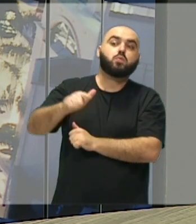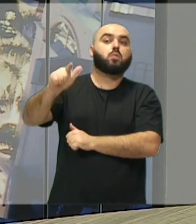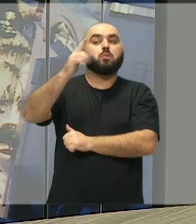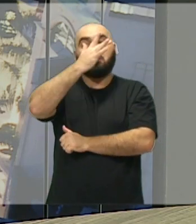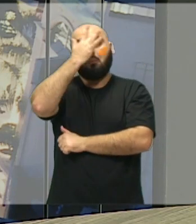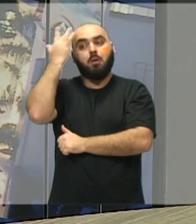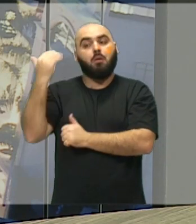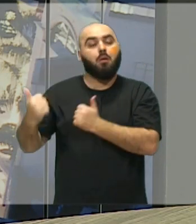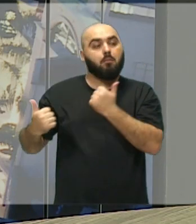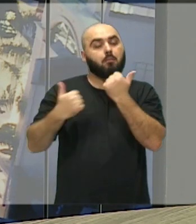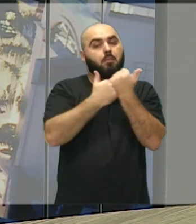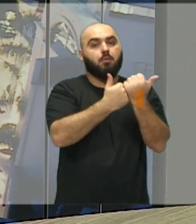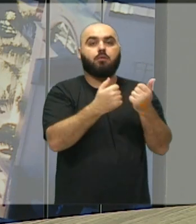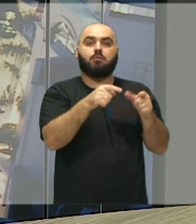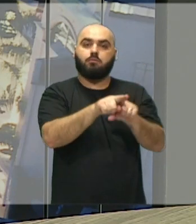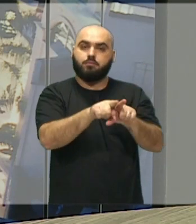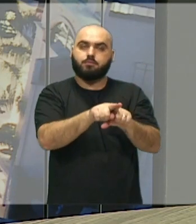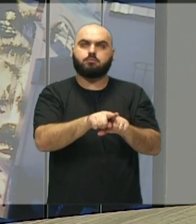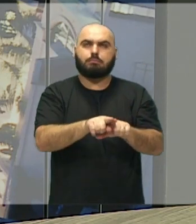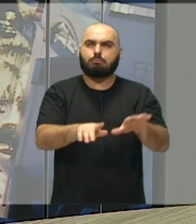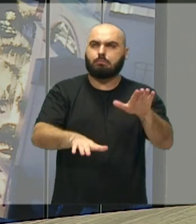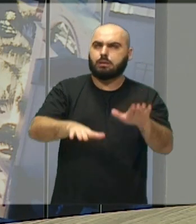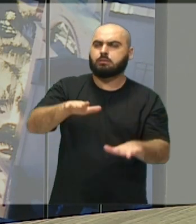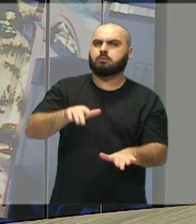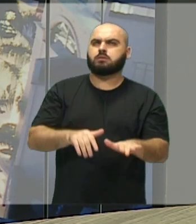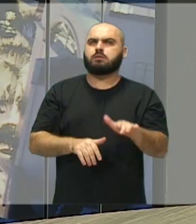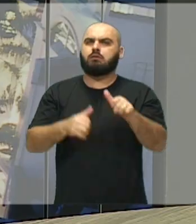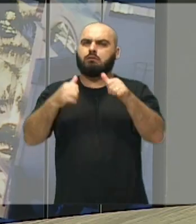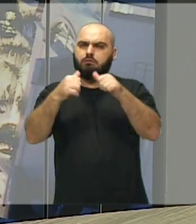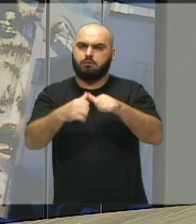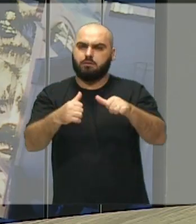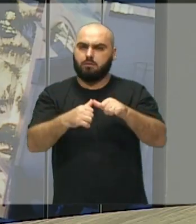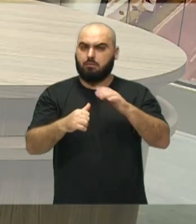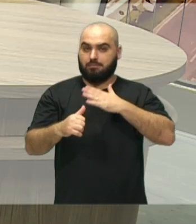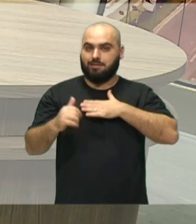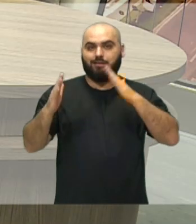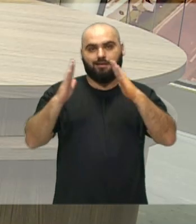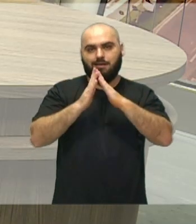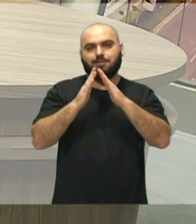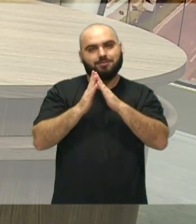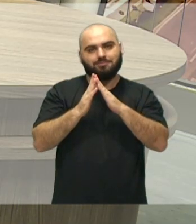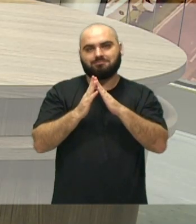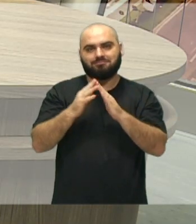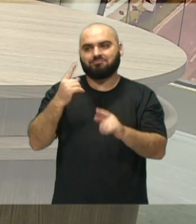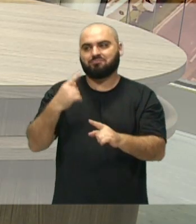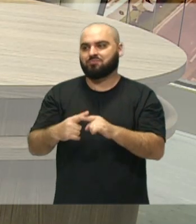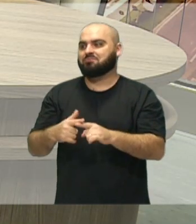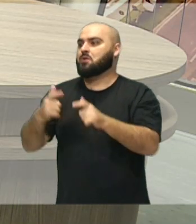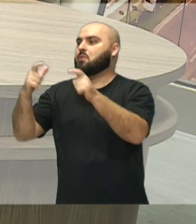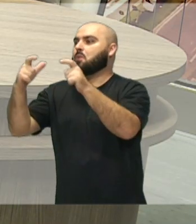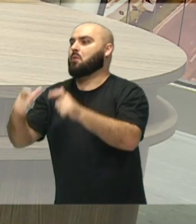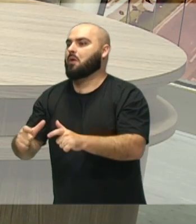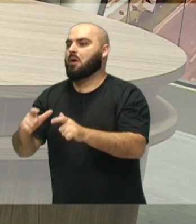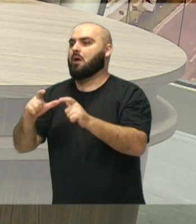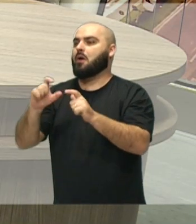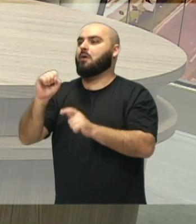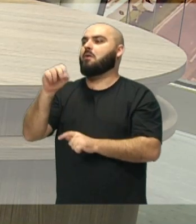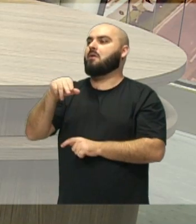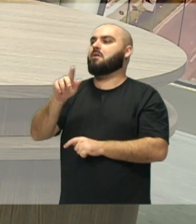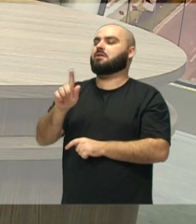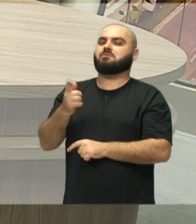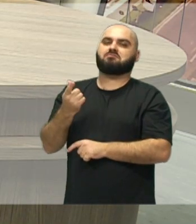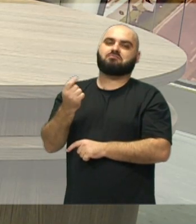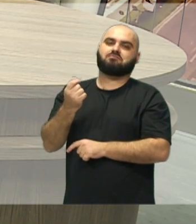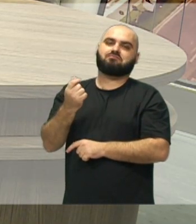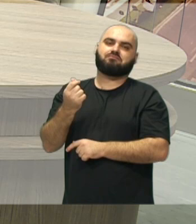pontuais. E em 2000 e ficou na minha casa porque realmente a gente não, né, a ONG tem muito pouca verba e